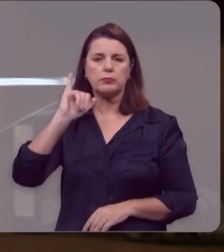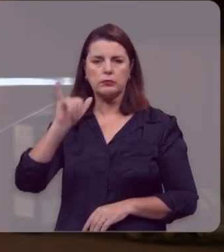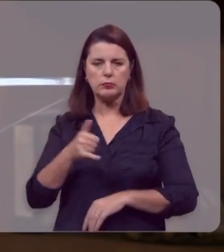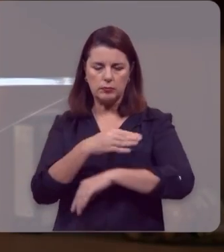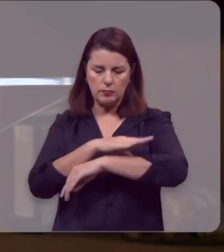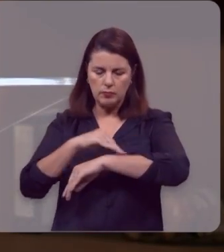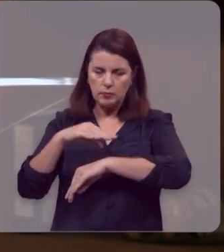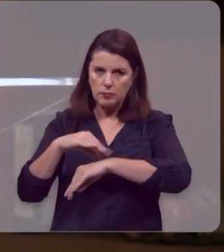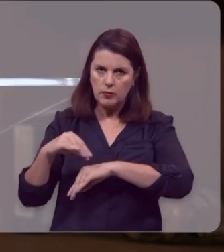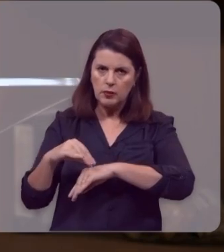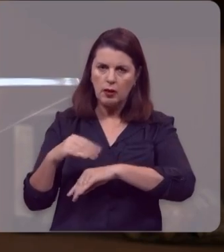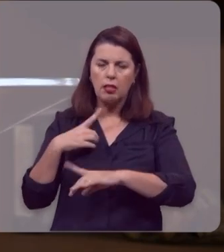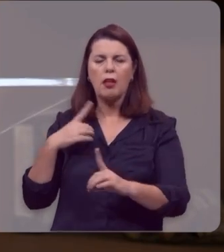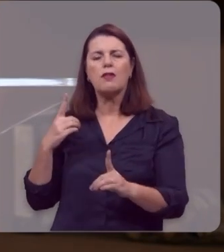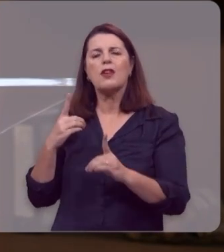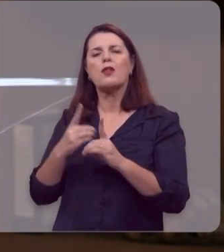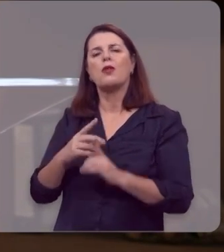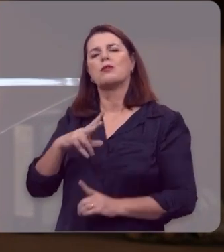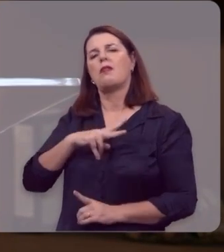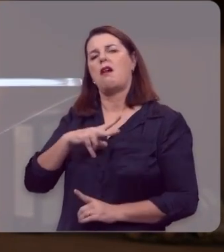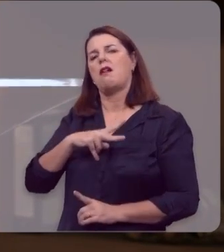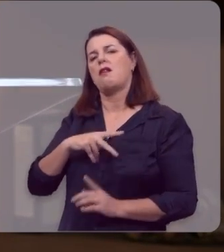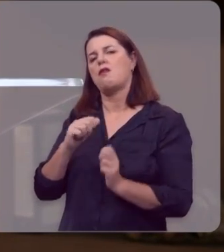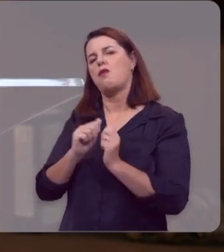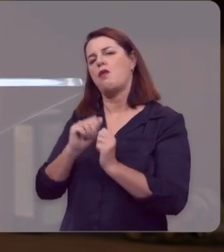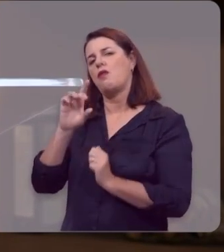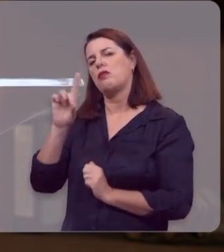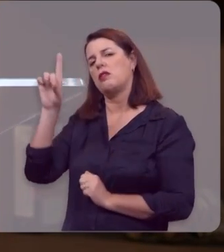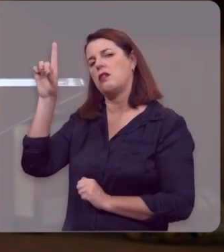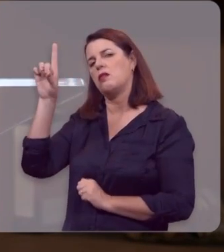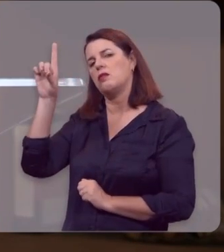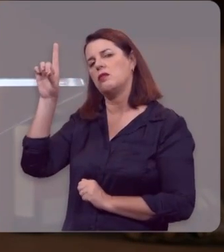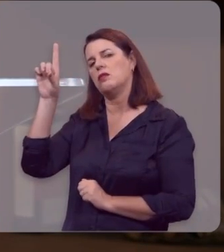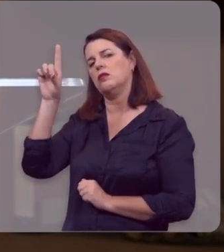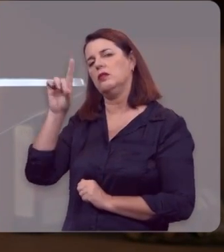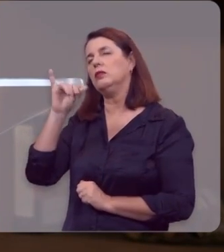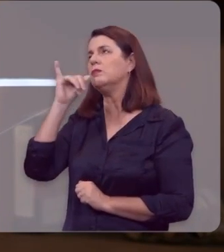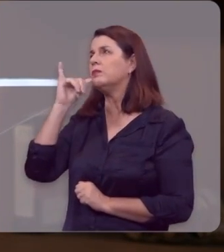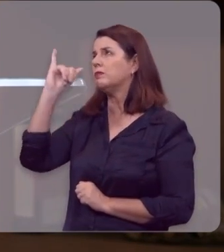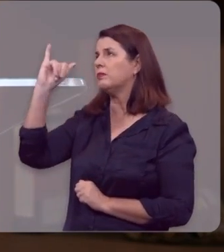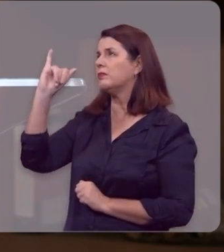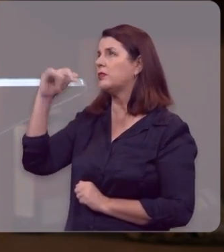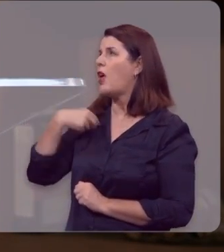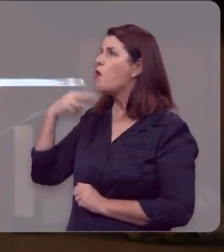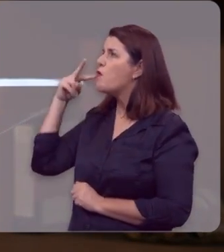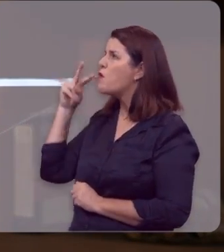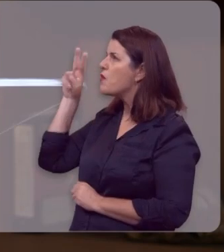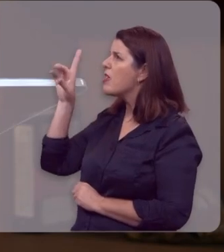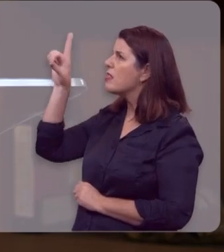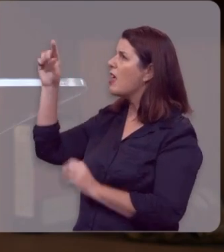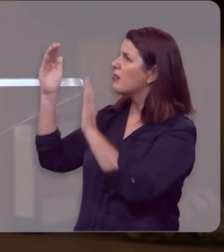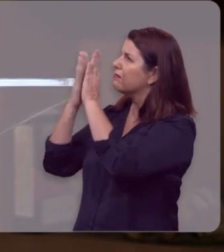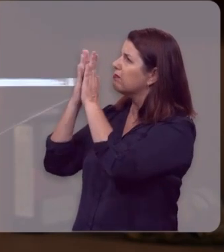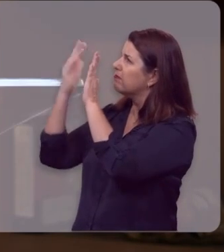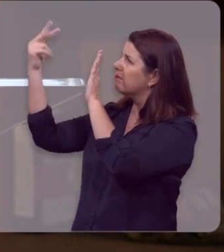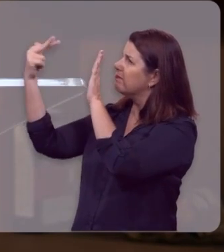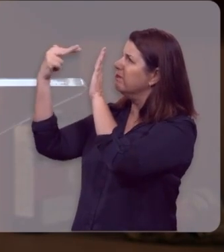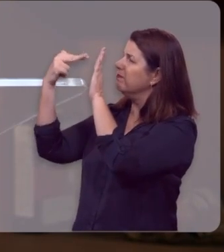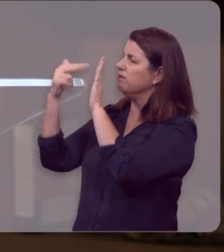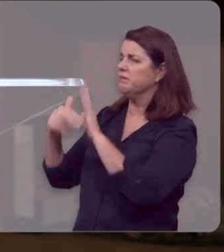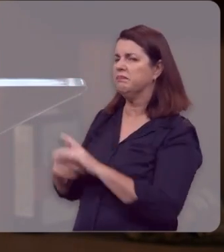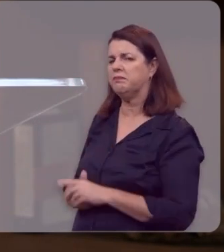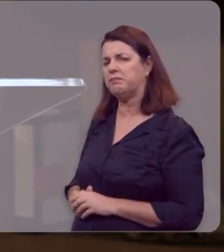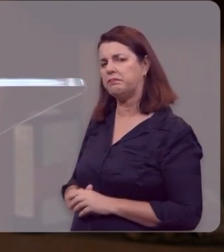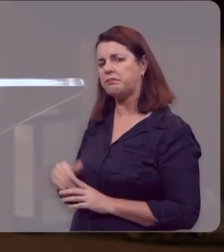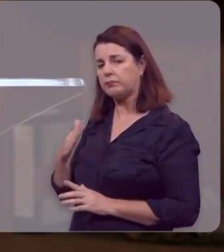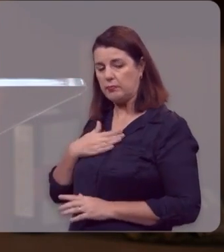Jacó teve um encontro pessoal com Deus no Val de Jaboque e vai dizer: vi a Deus face a face